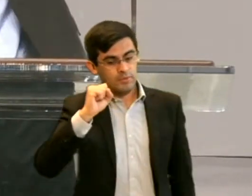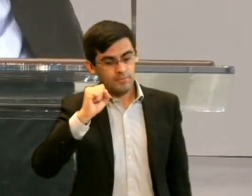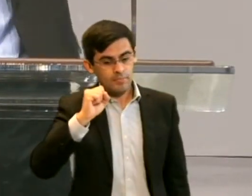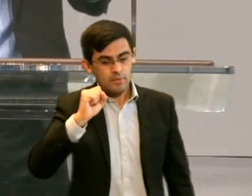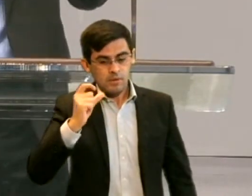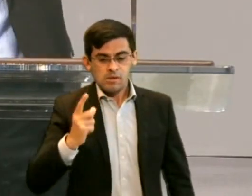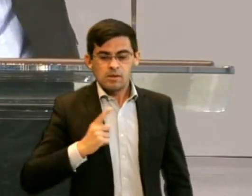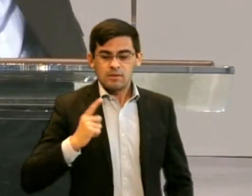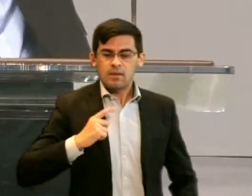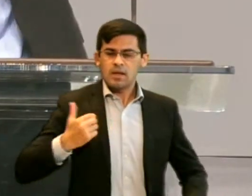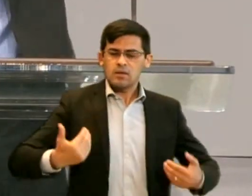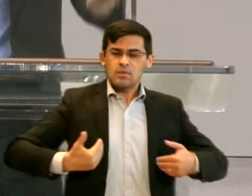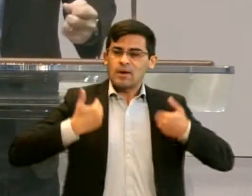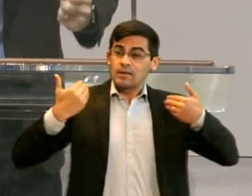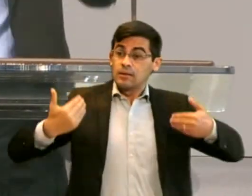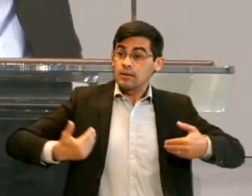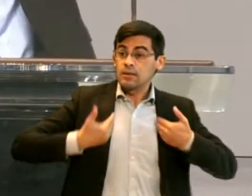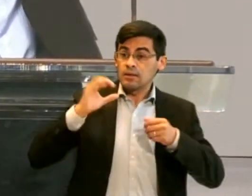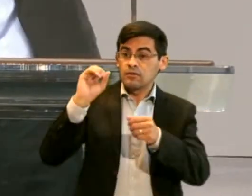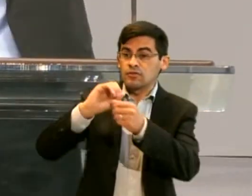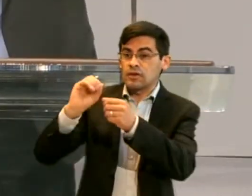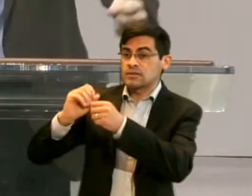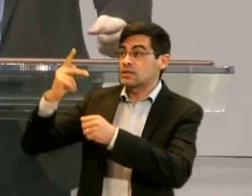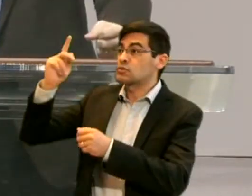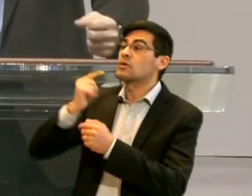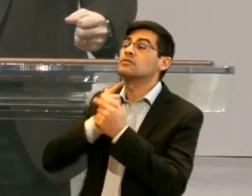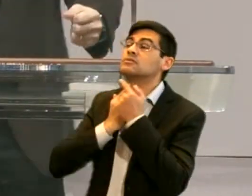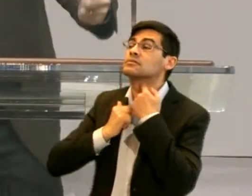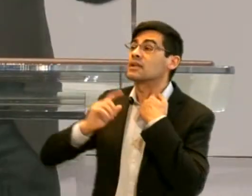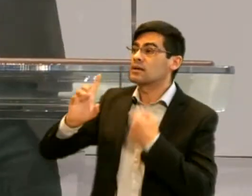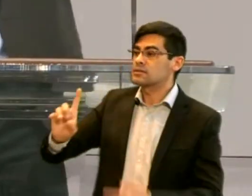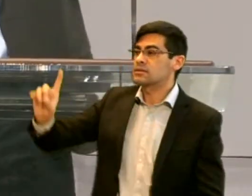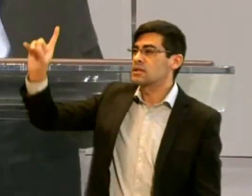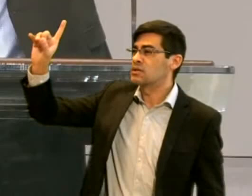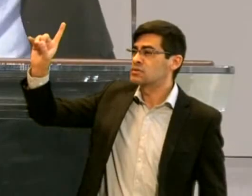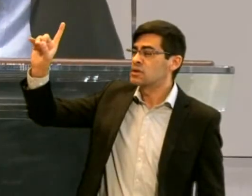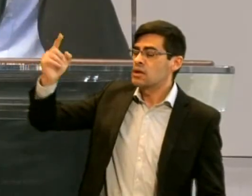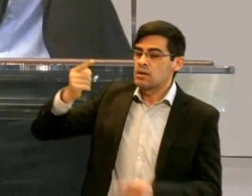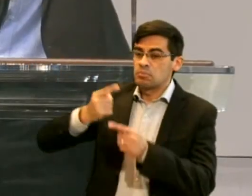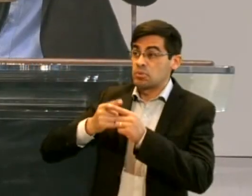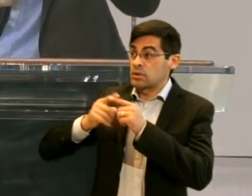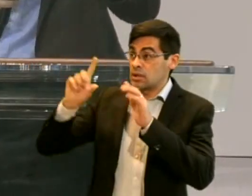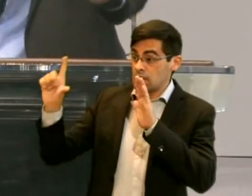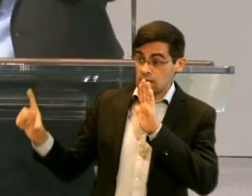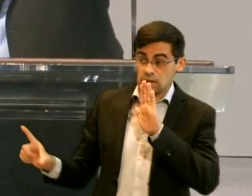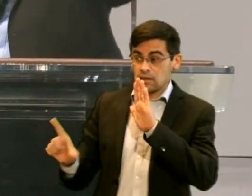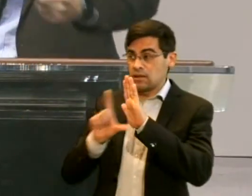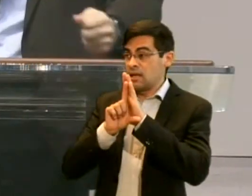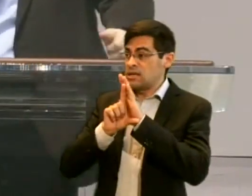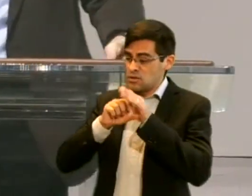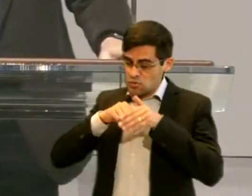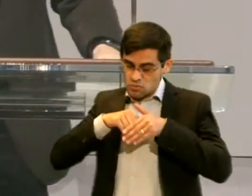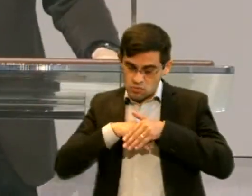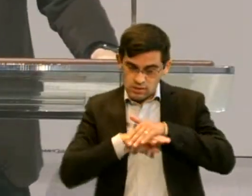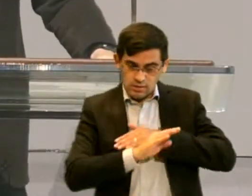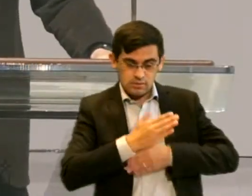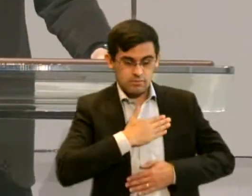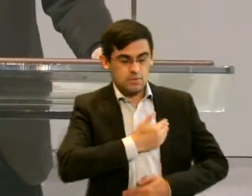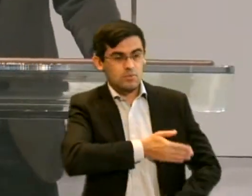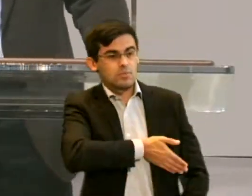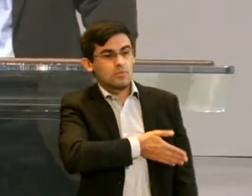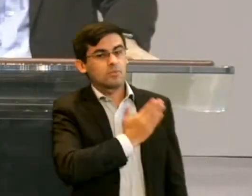alegria em fazer a tua vontade, ó meu Deus. A tua lei está no fundo do meu